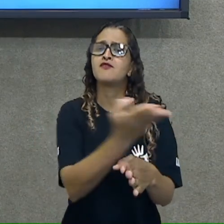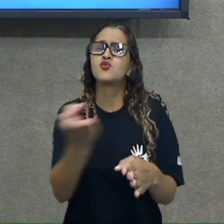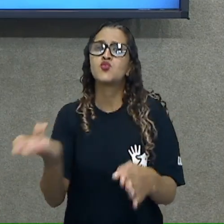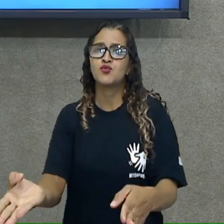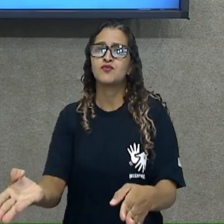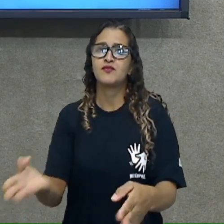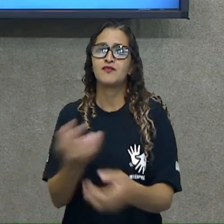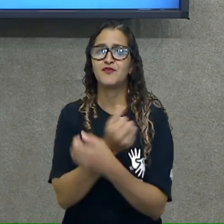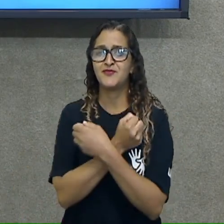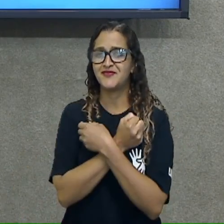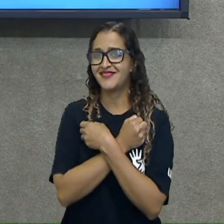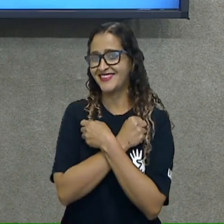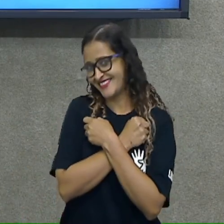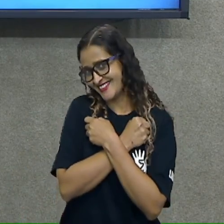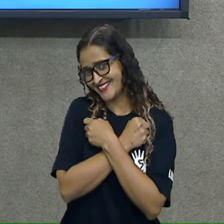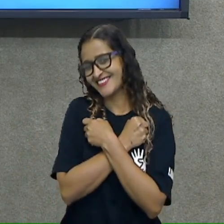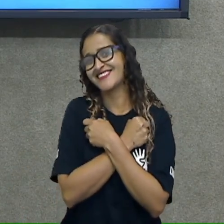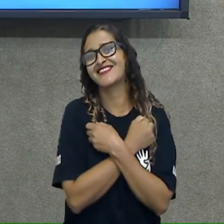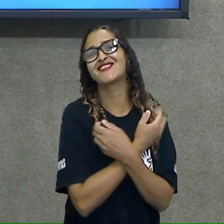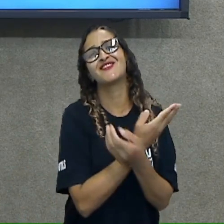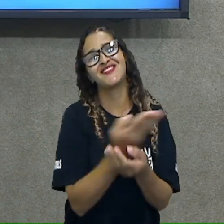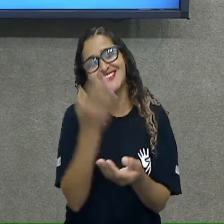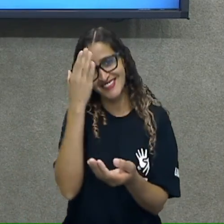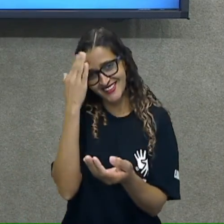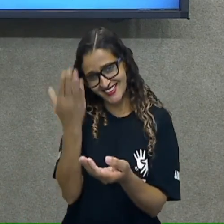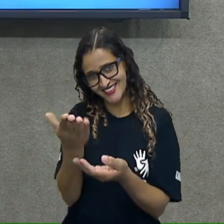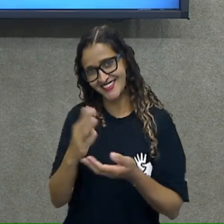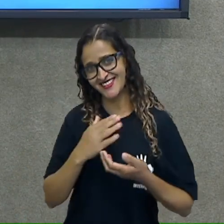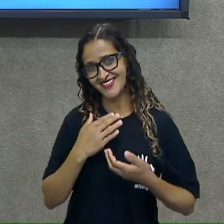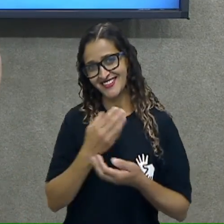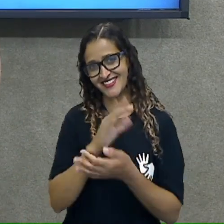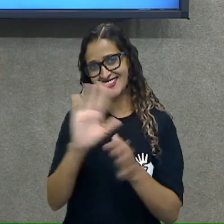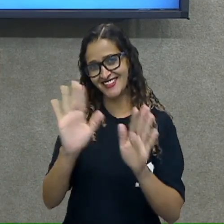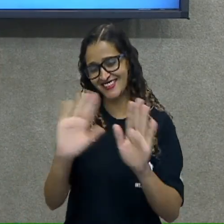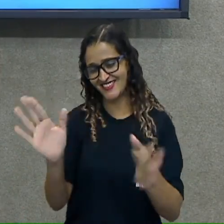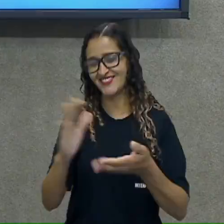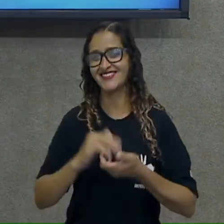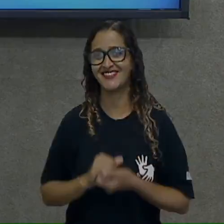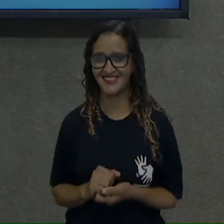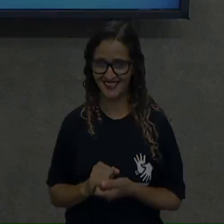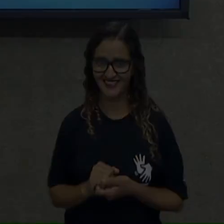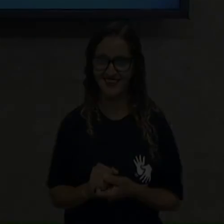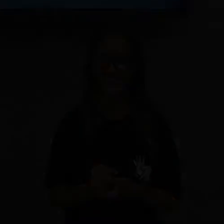para as intérpretes que estiveram conosco aqui lado a lado. Tchau, tchau.